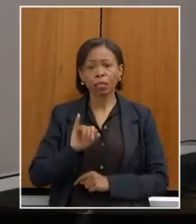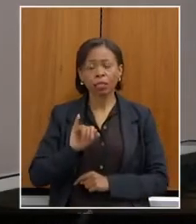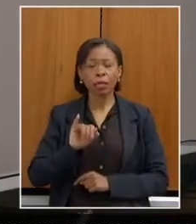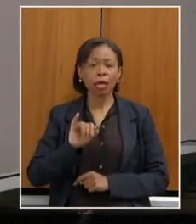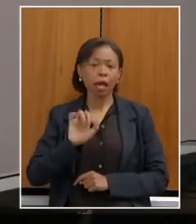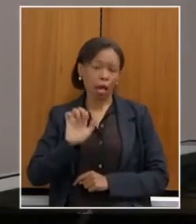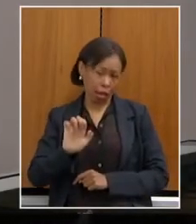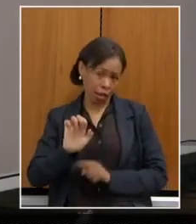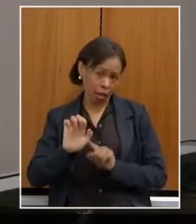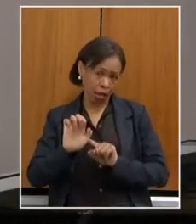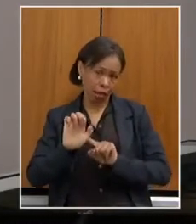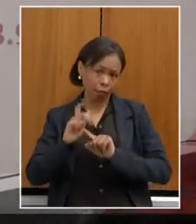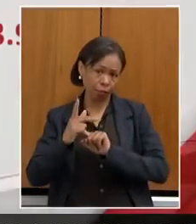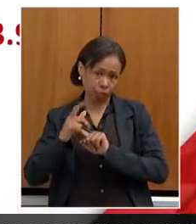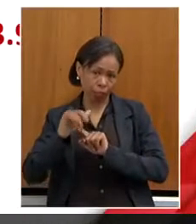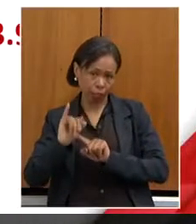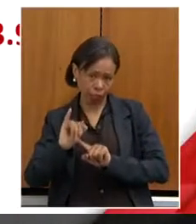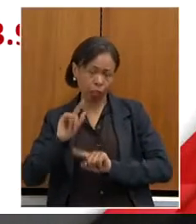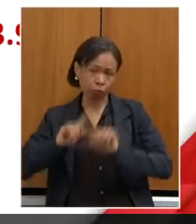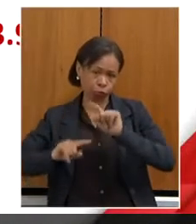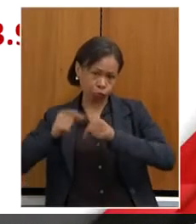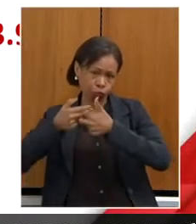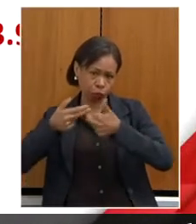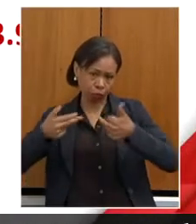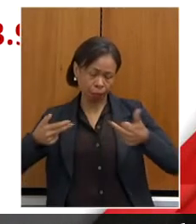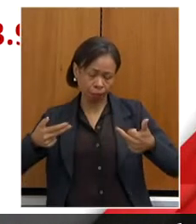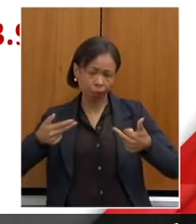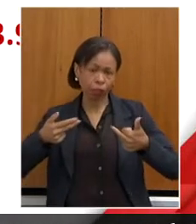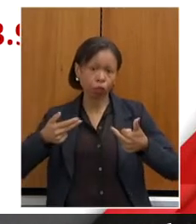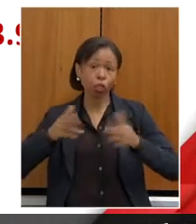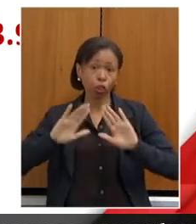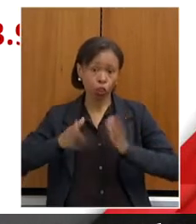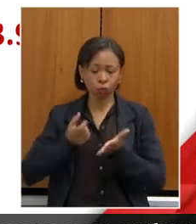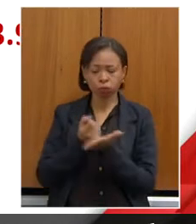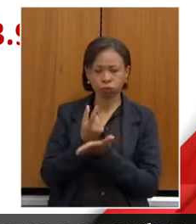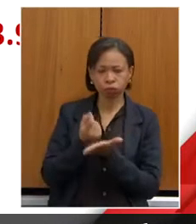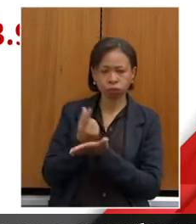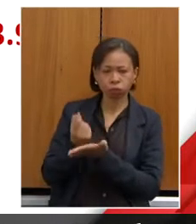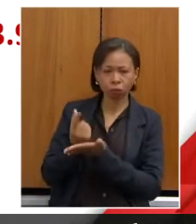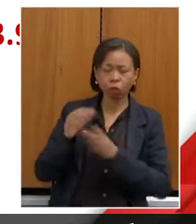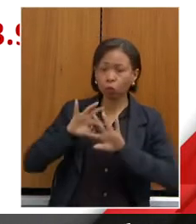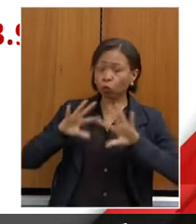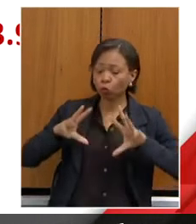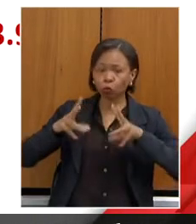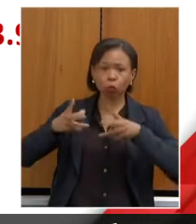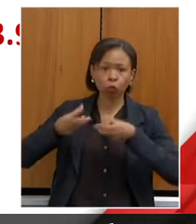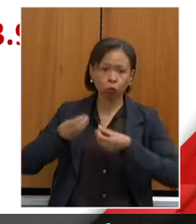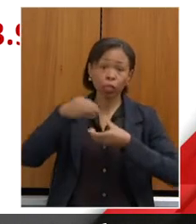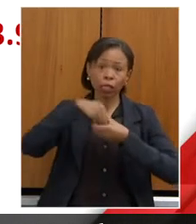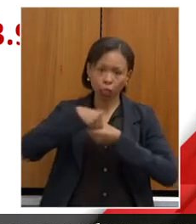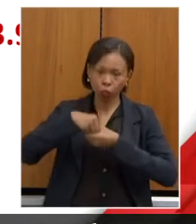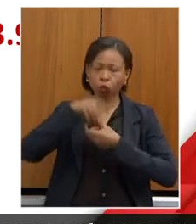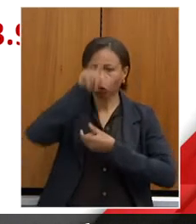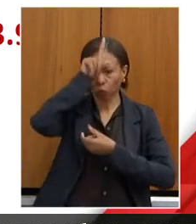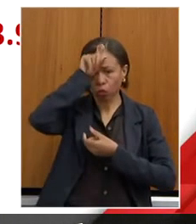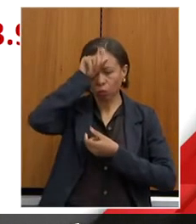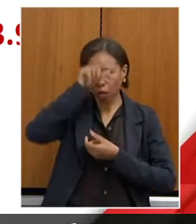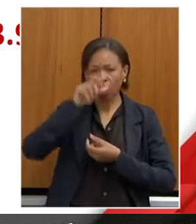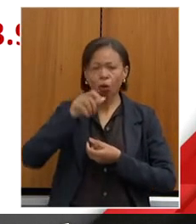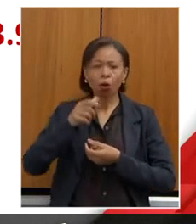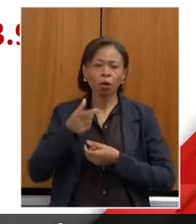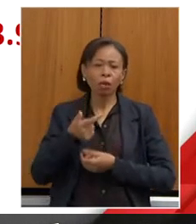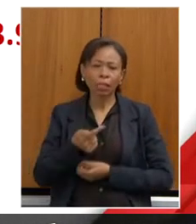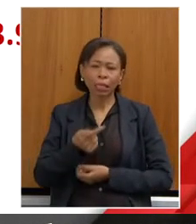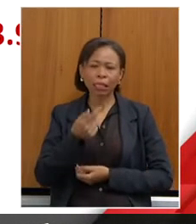adquiridos todos esses equipamentos, que já estão nas unidades hospitalares, no valor de mais de